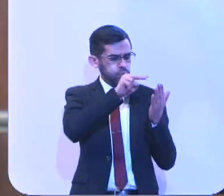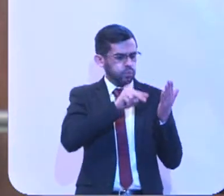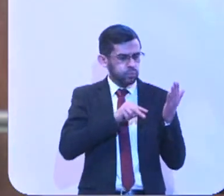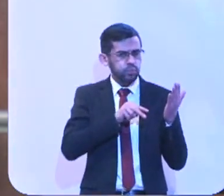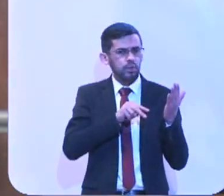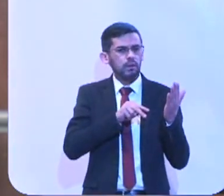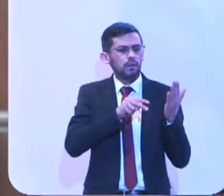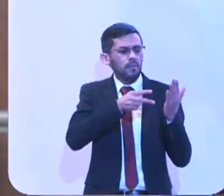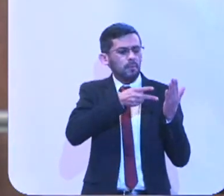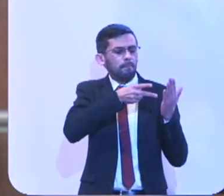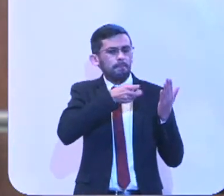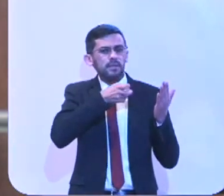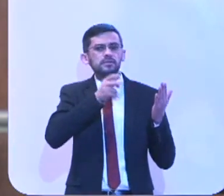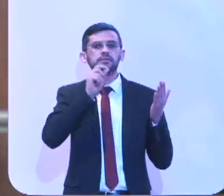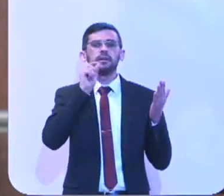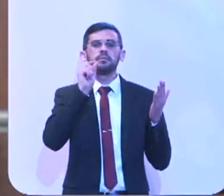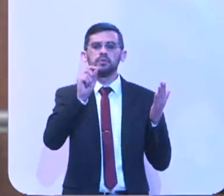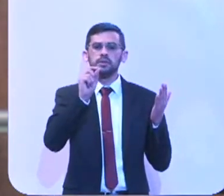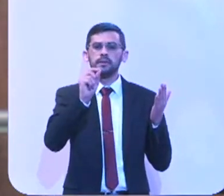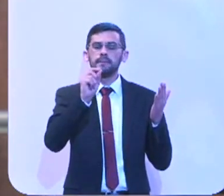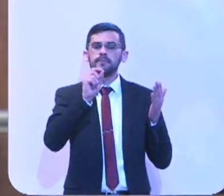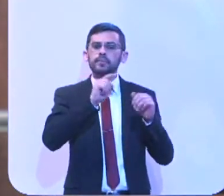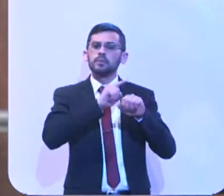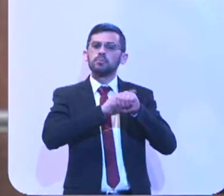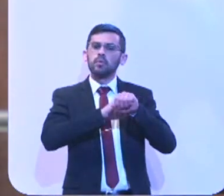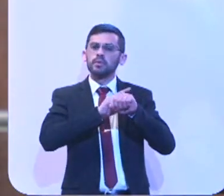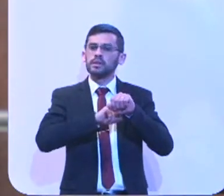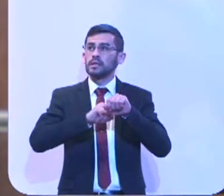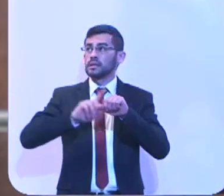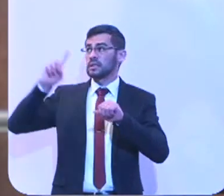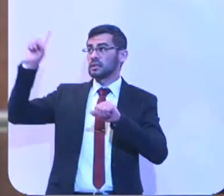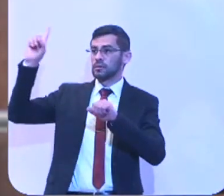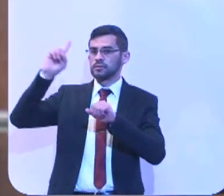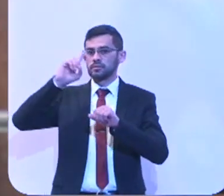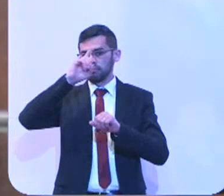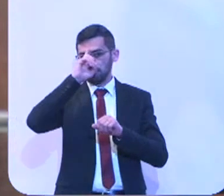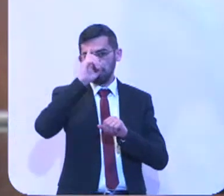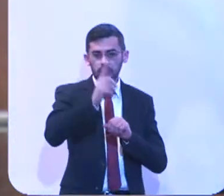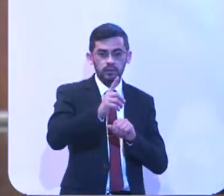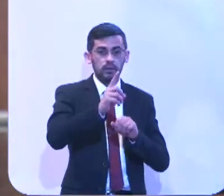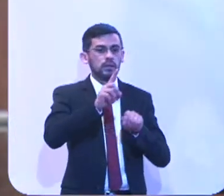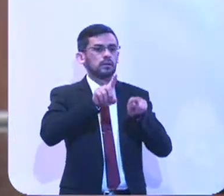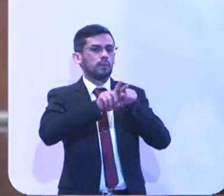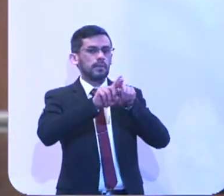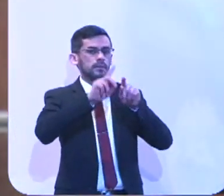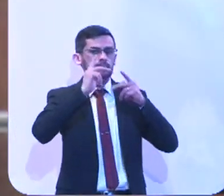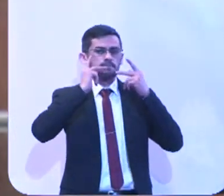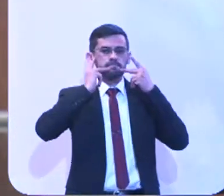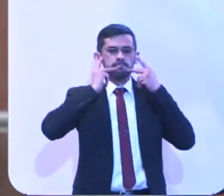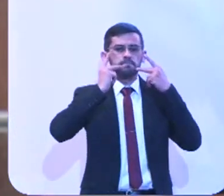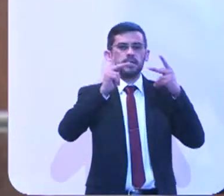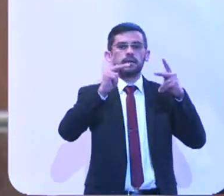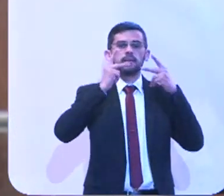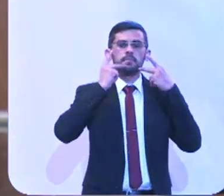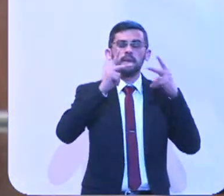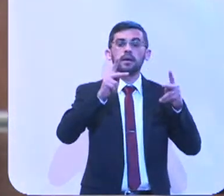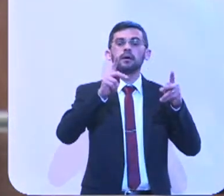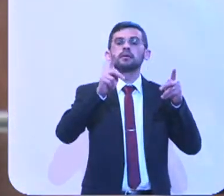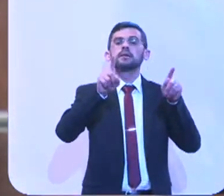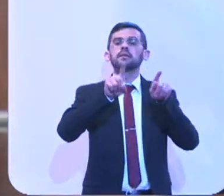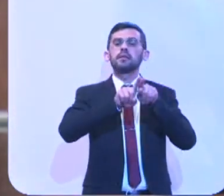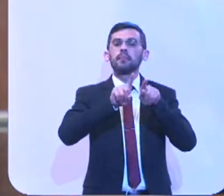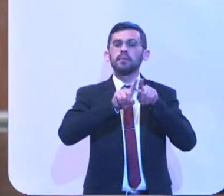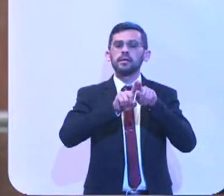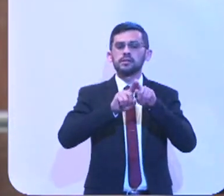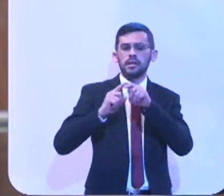atenção é que esta ordem do Senhor de pregar, ela é acompanhada